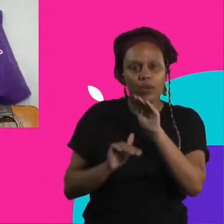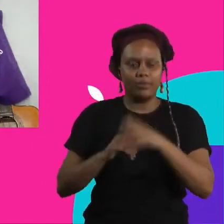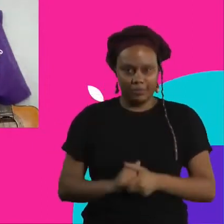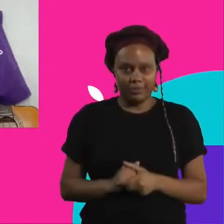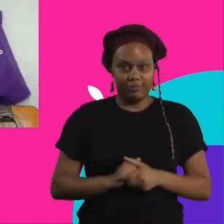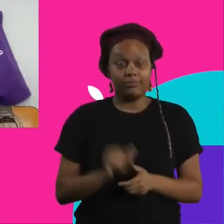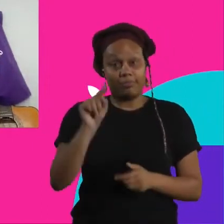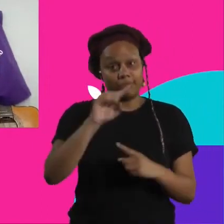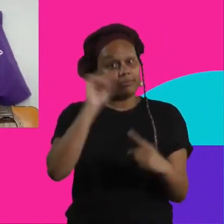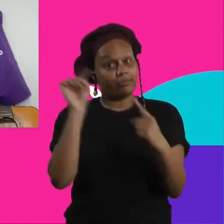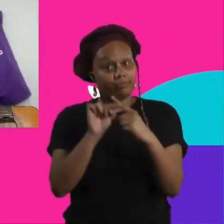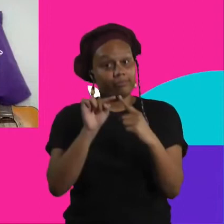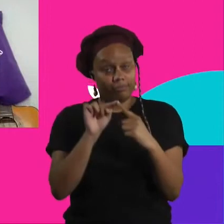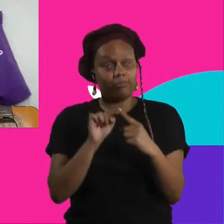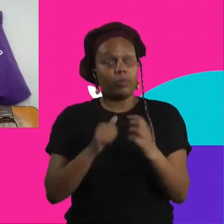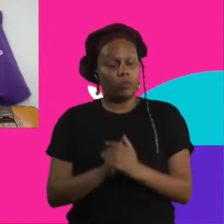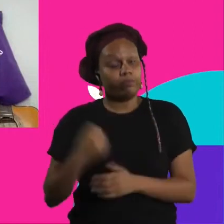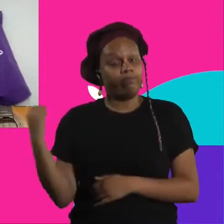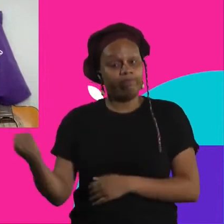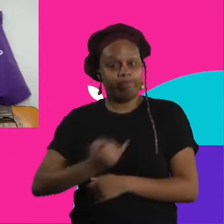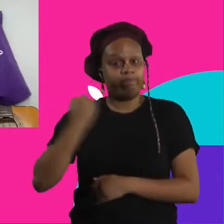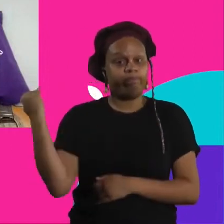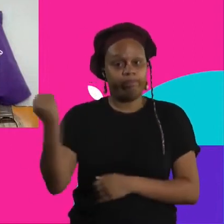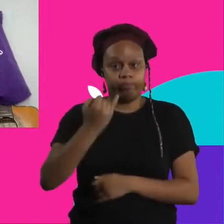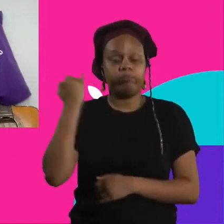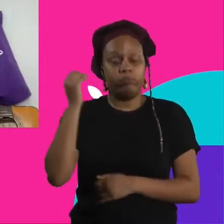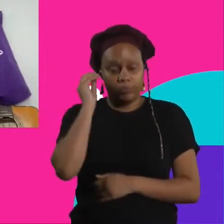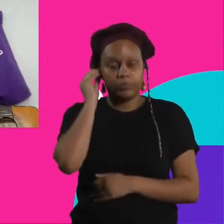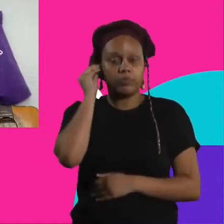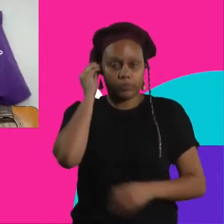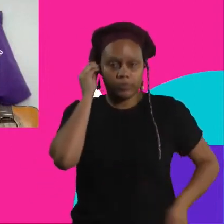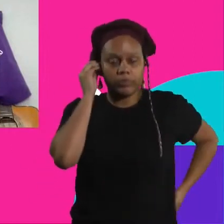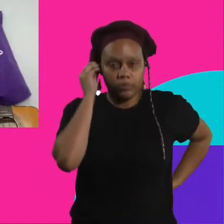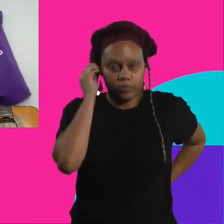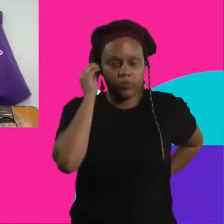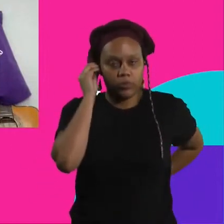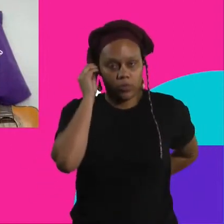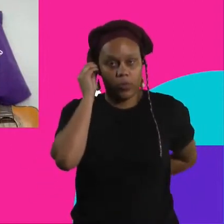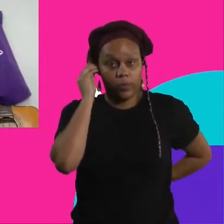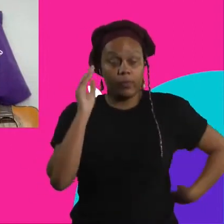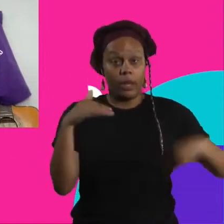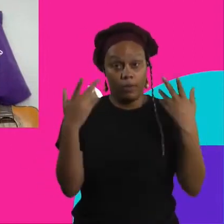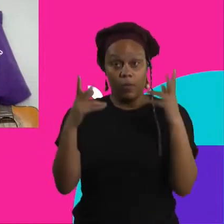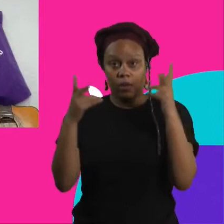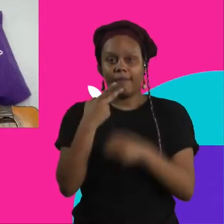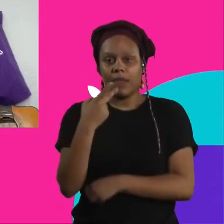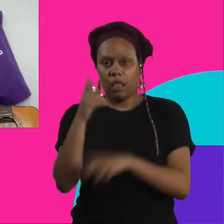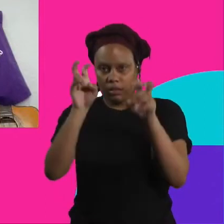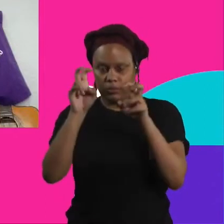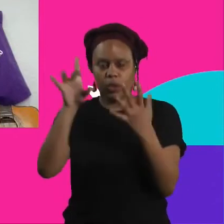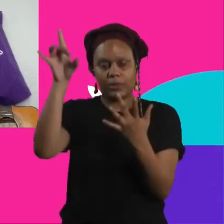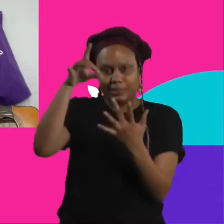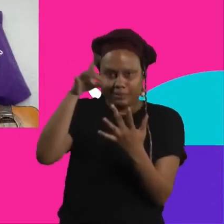bem importante, assim, das criptos, né? Quando a gente fala de cripto, eu acho que a tecnologia, ela tem que estar a